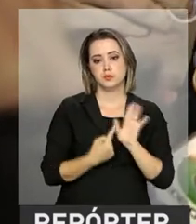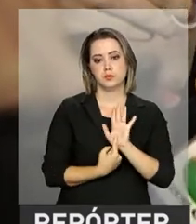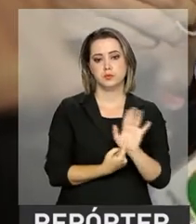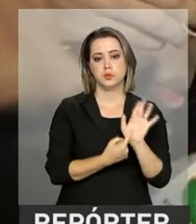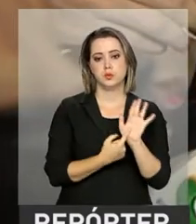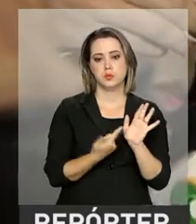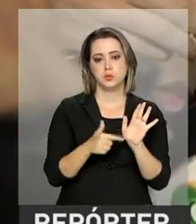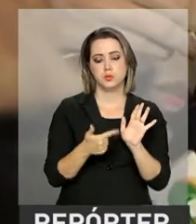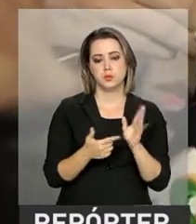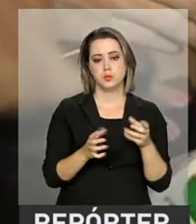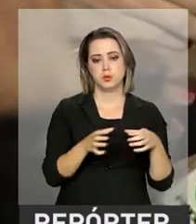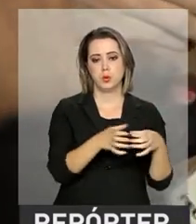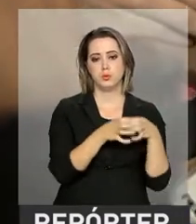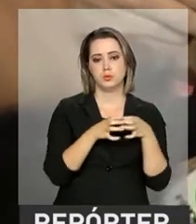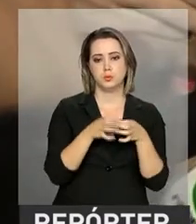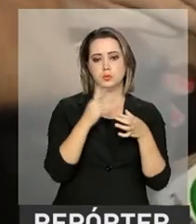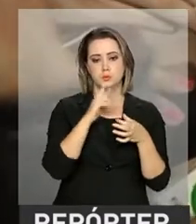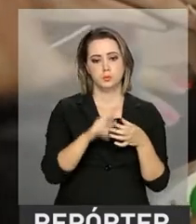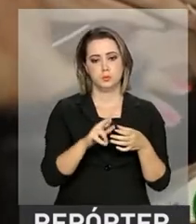o resultado